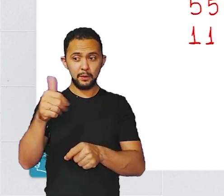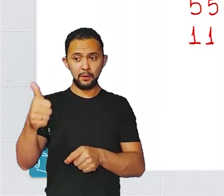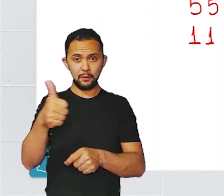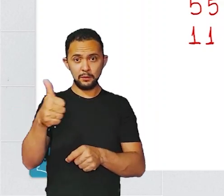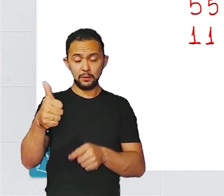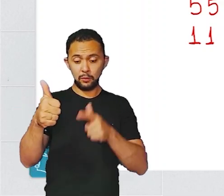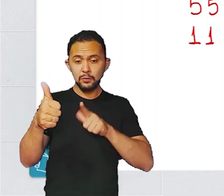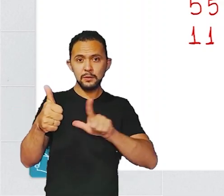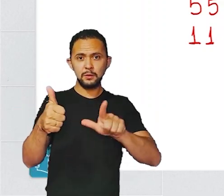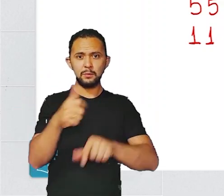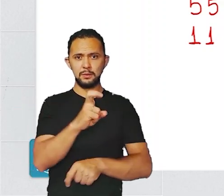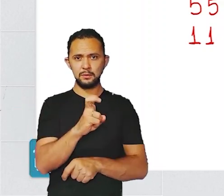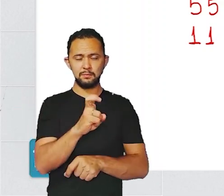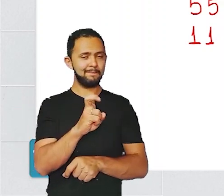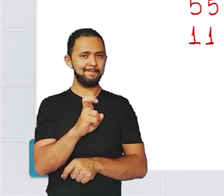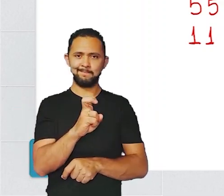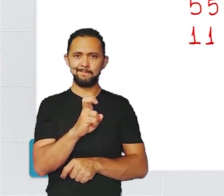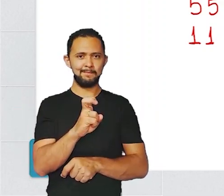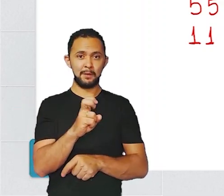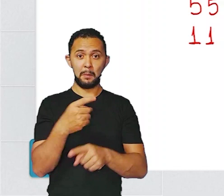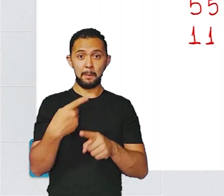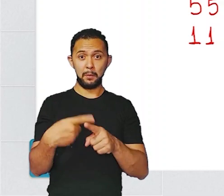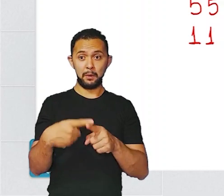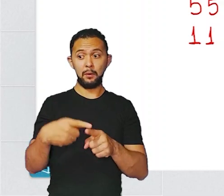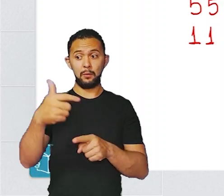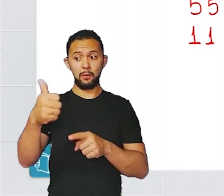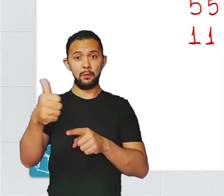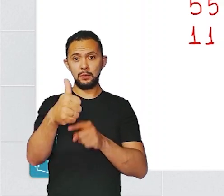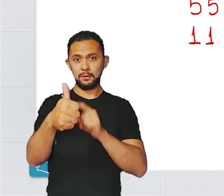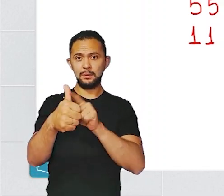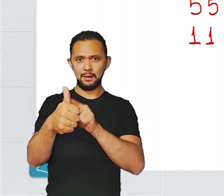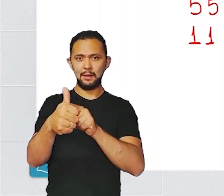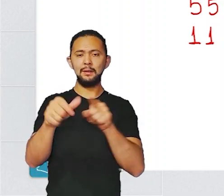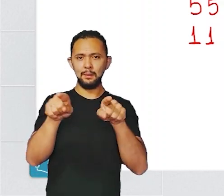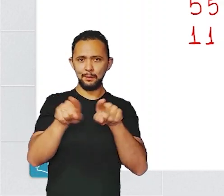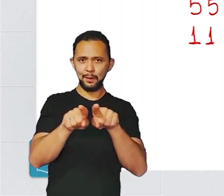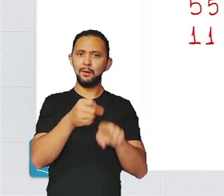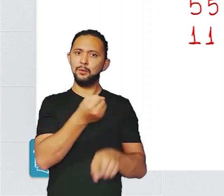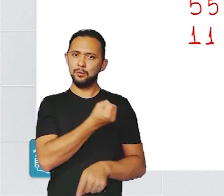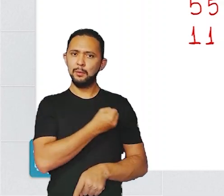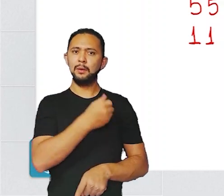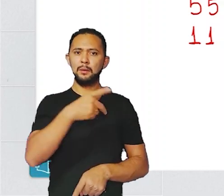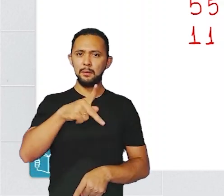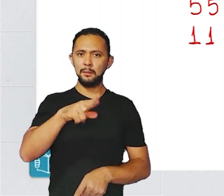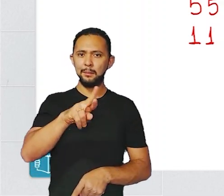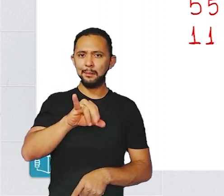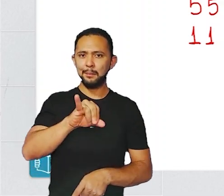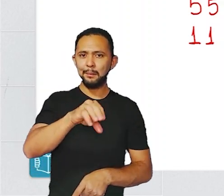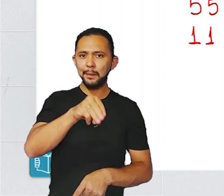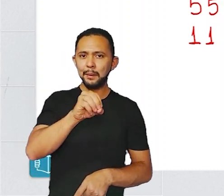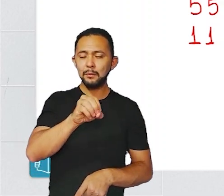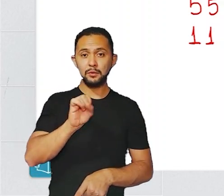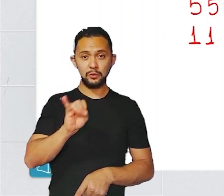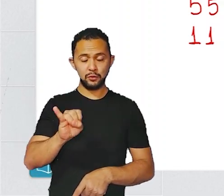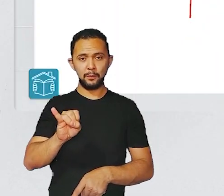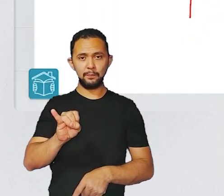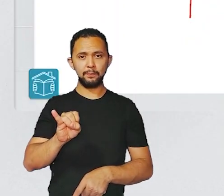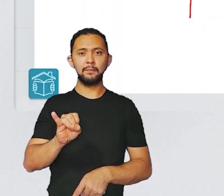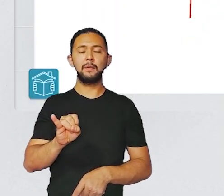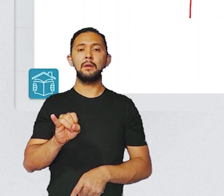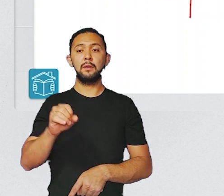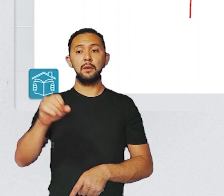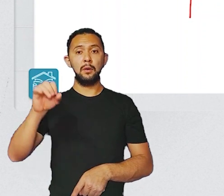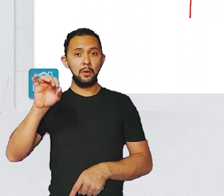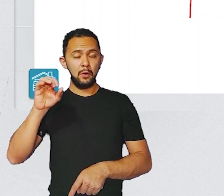5? Não. Ó, 11 é o número primo, só é divisível por ele mesmo ou por 1. Então, nós vamos